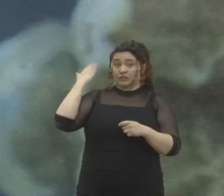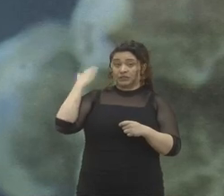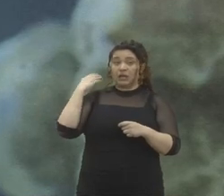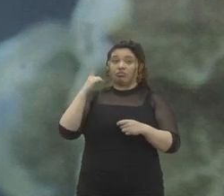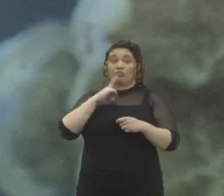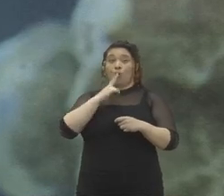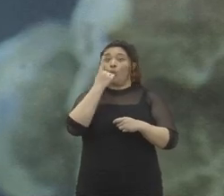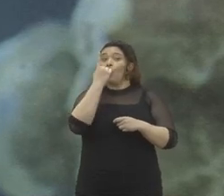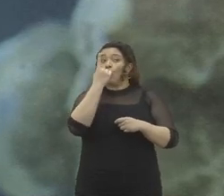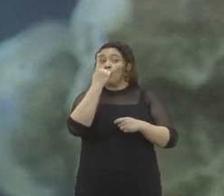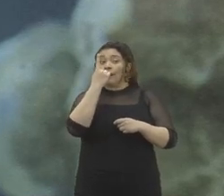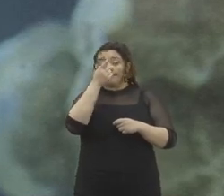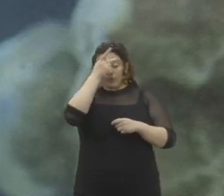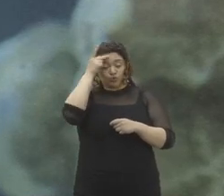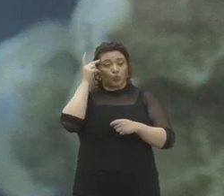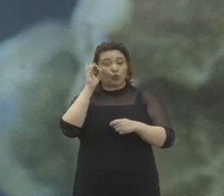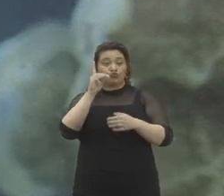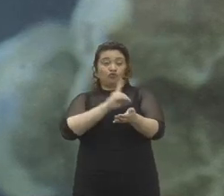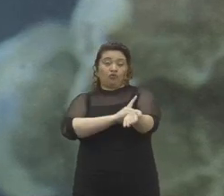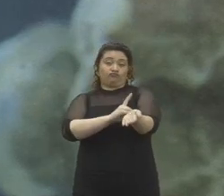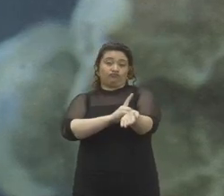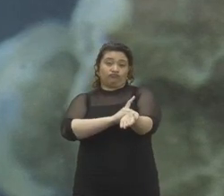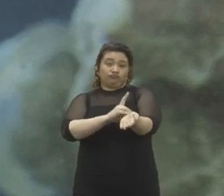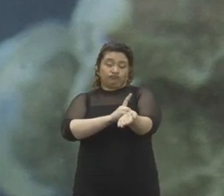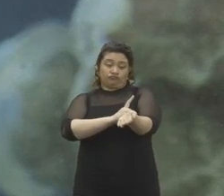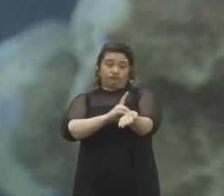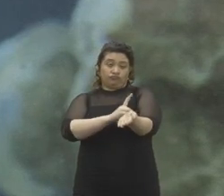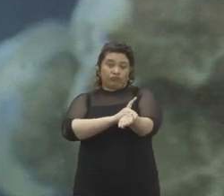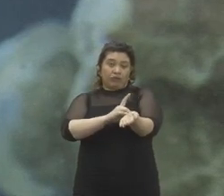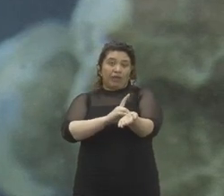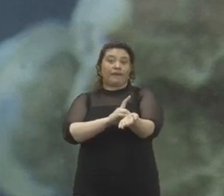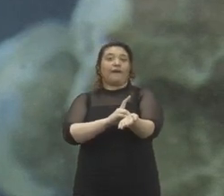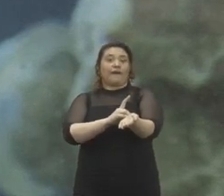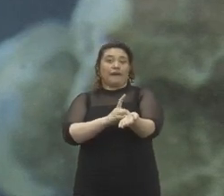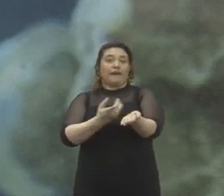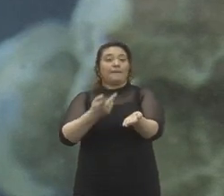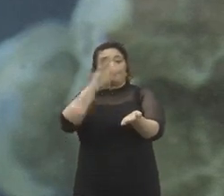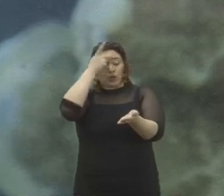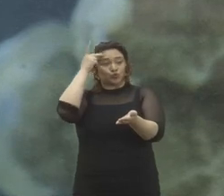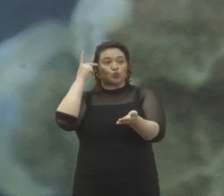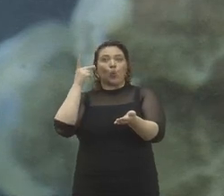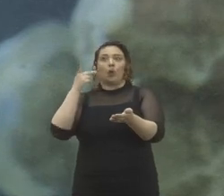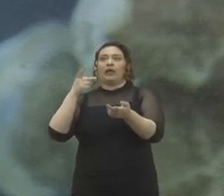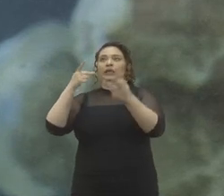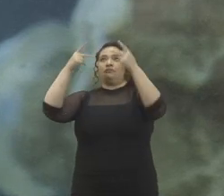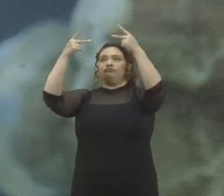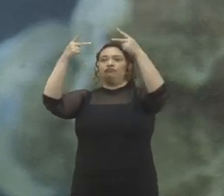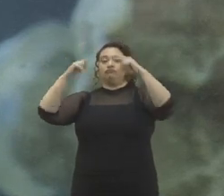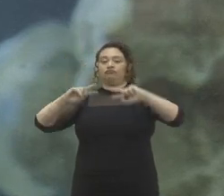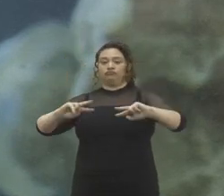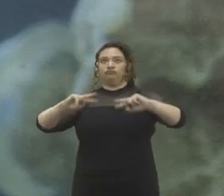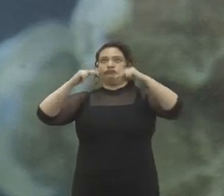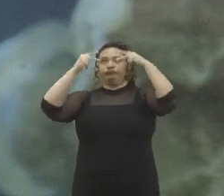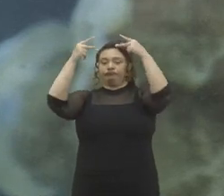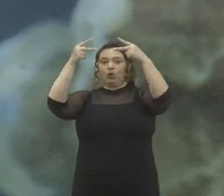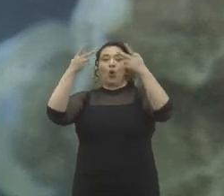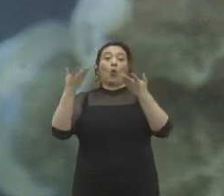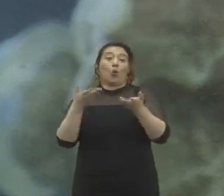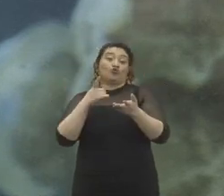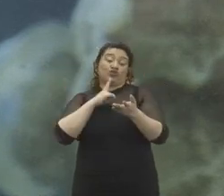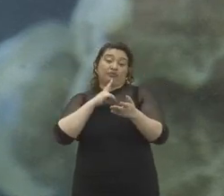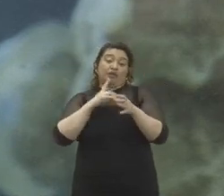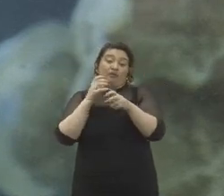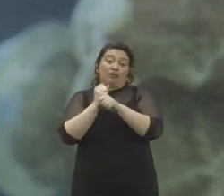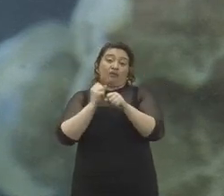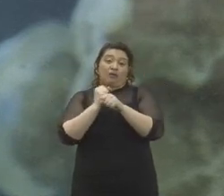um caso de diabetes que era uma pessoa que tinha migrado do Sul hoje são 22